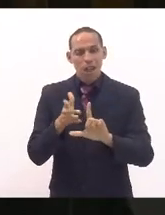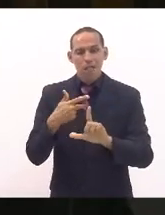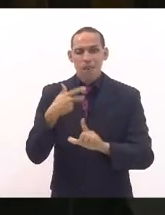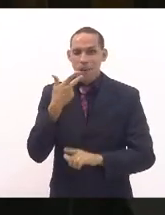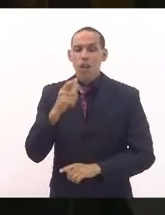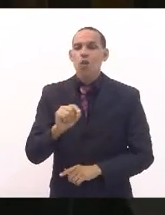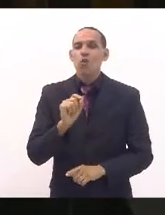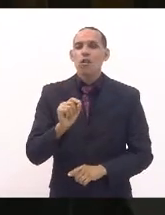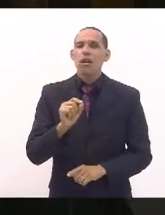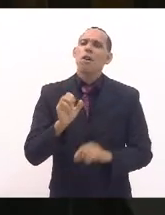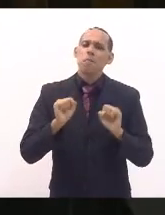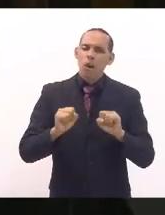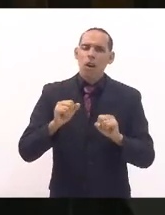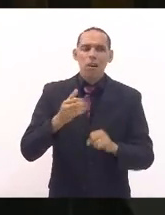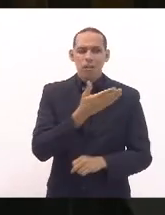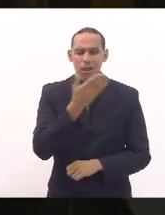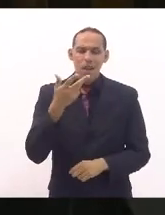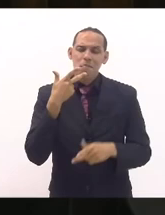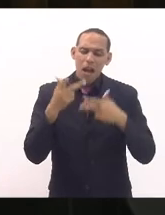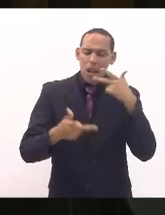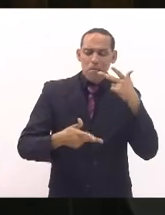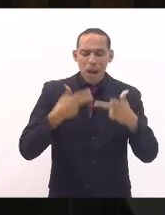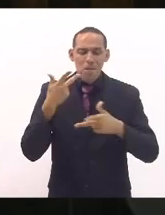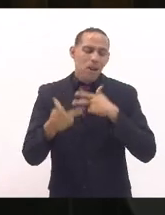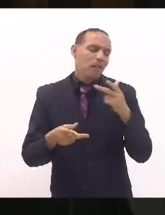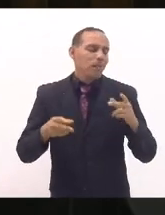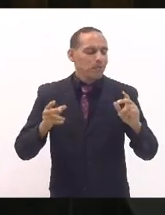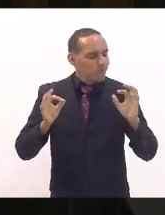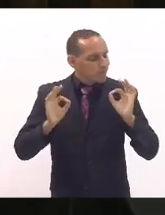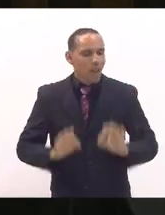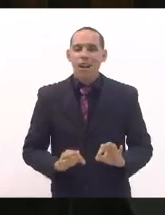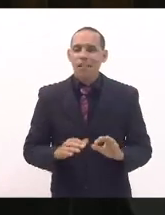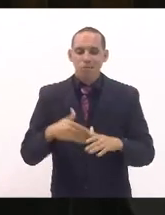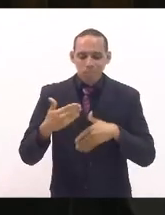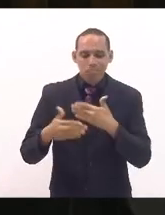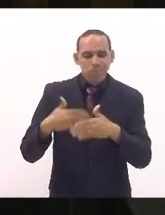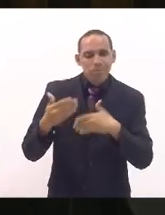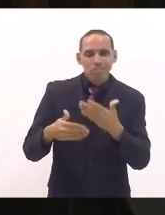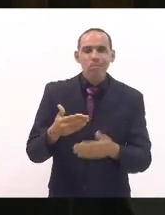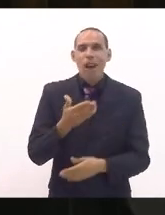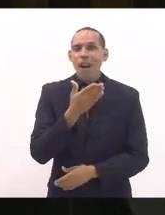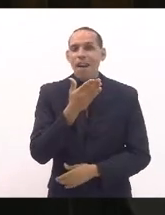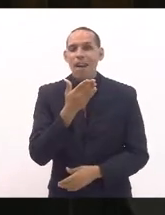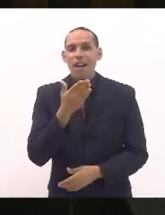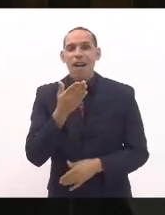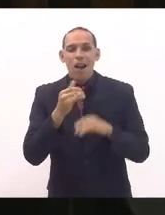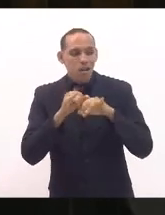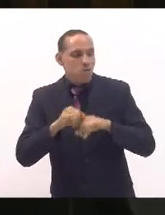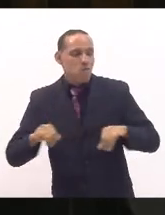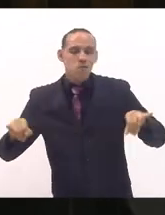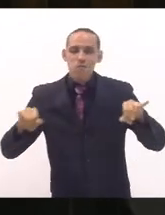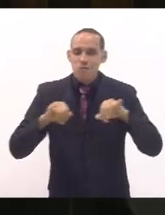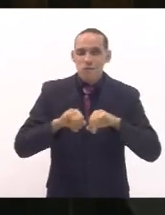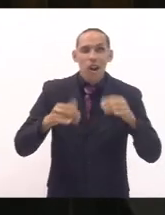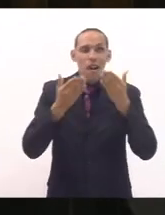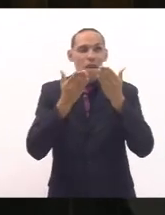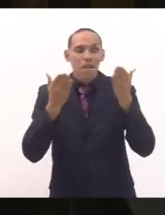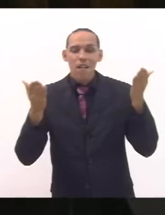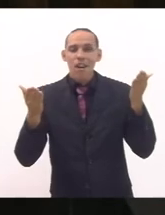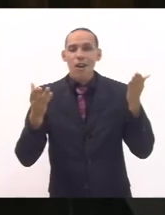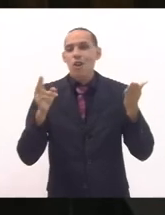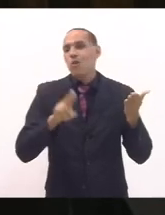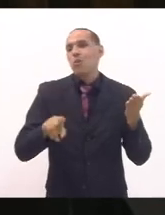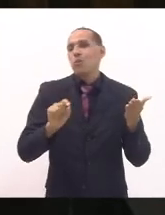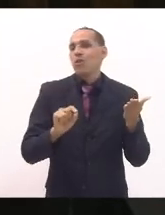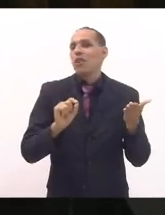seria objeto de uma narrativa deles, não deu outra. Momentos depois, os veículos de comunicação deles